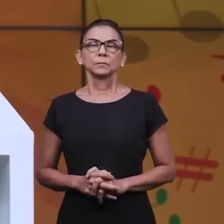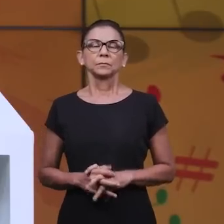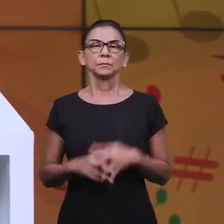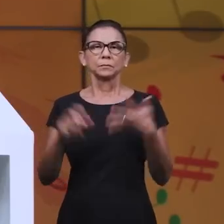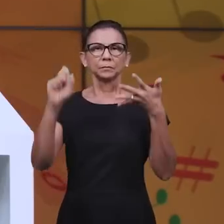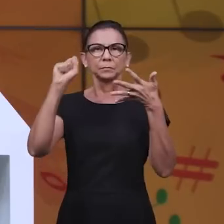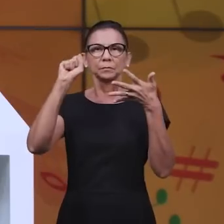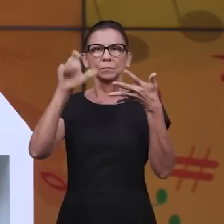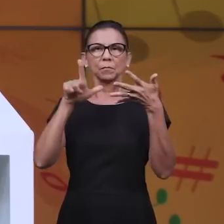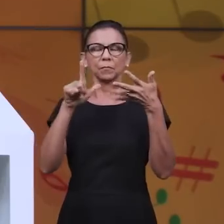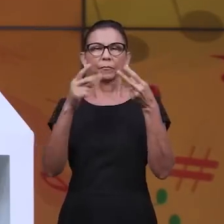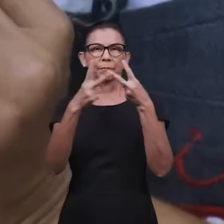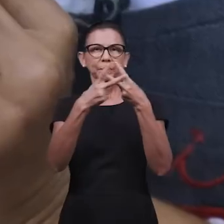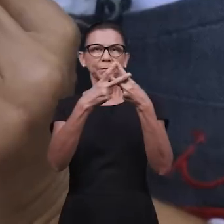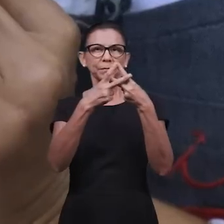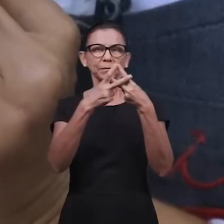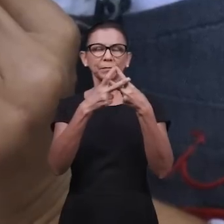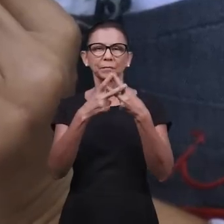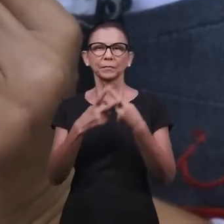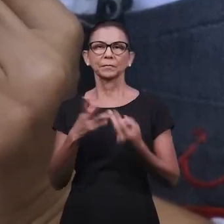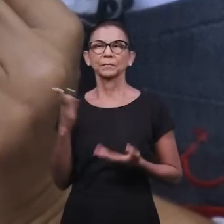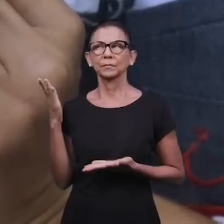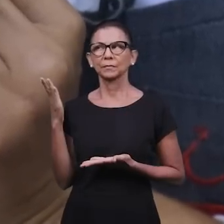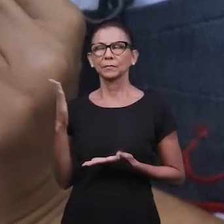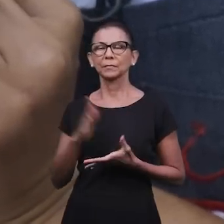Sol sustenido,